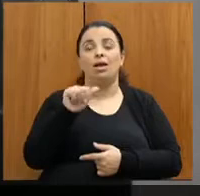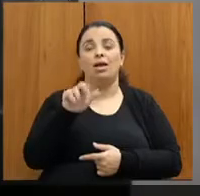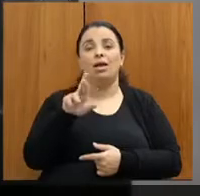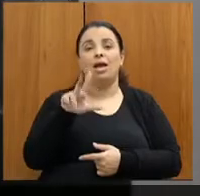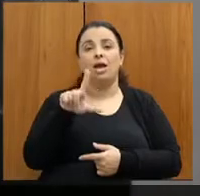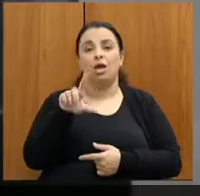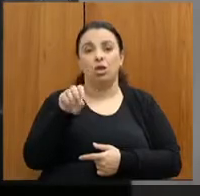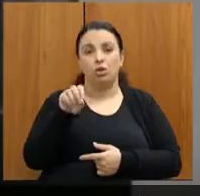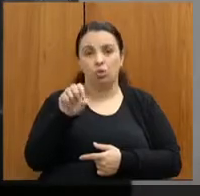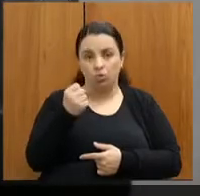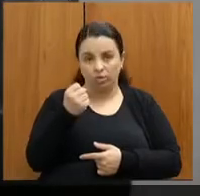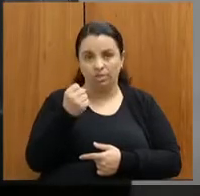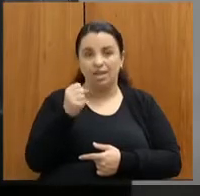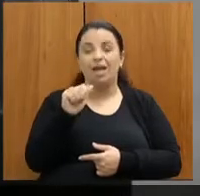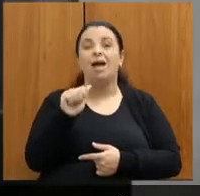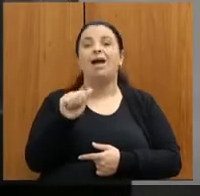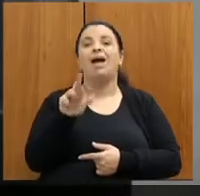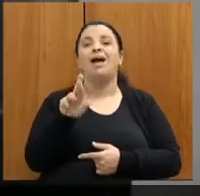uma